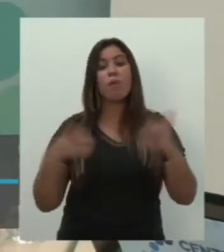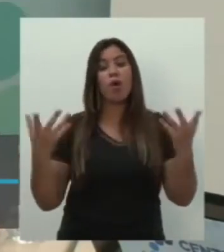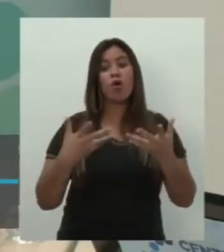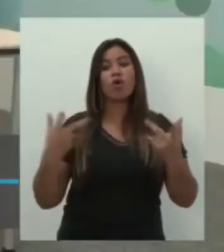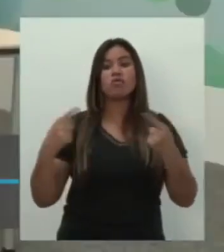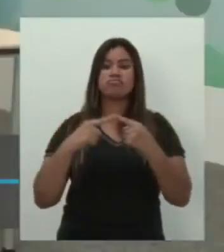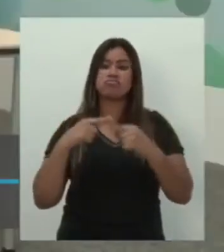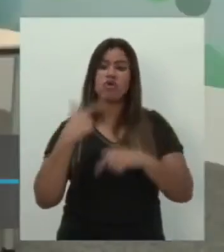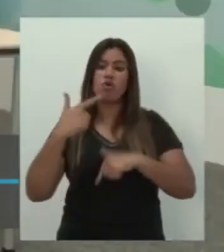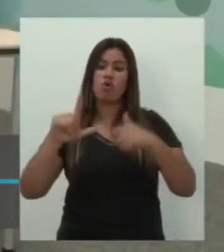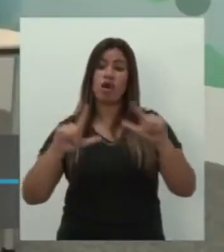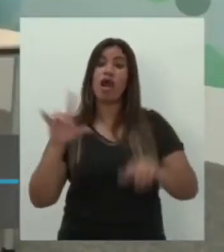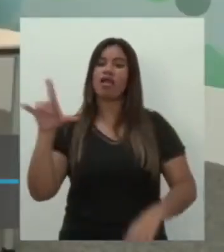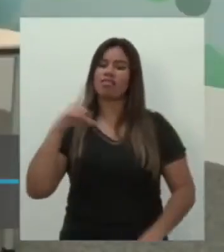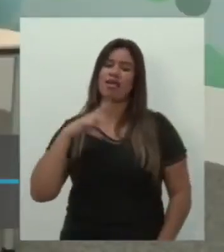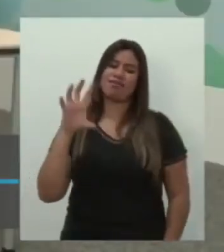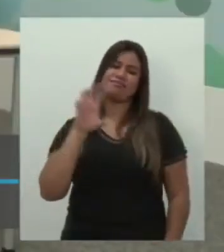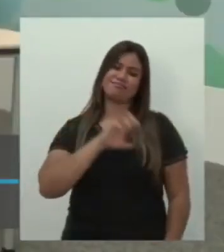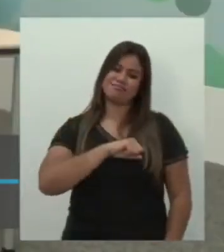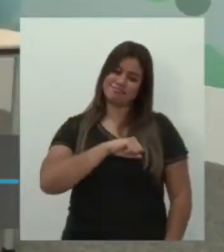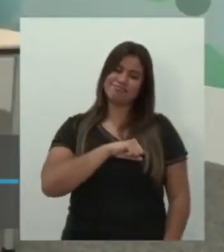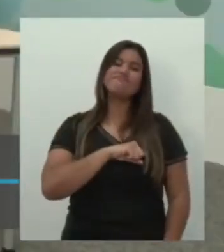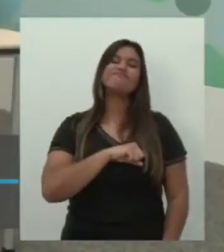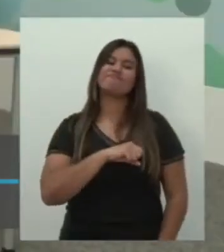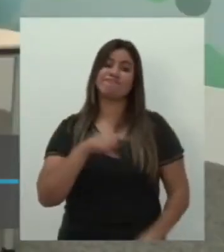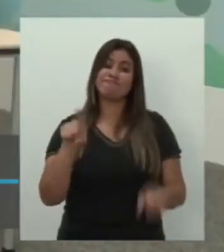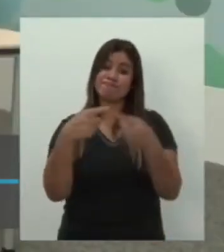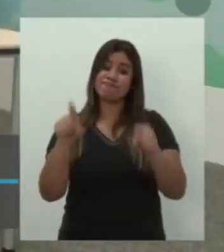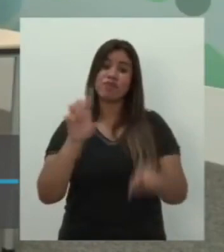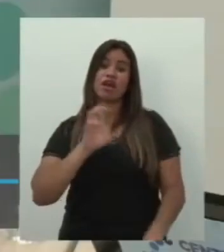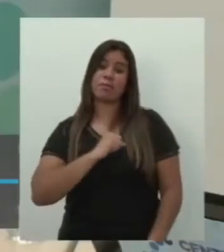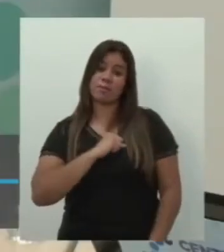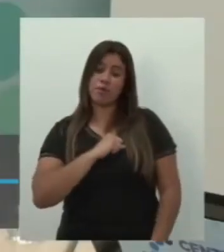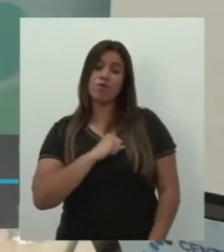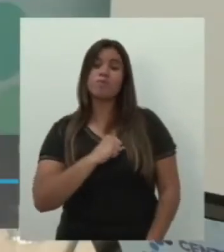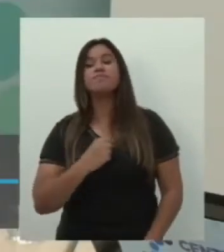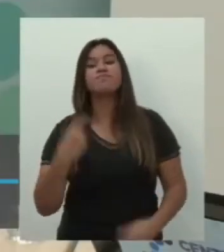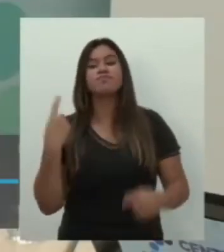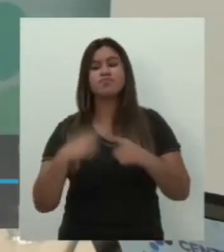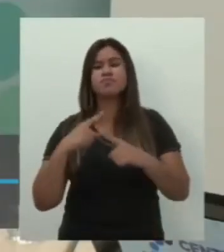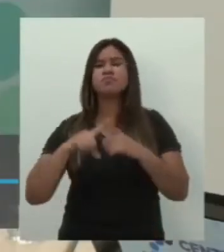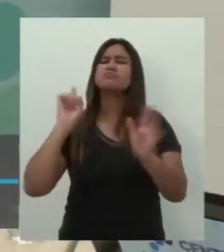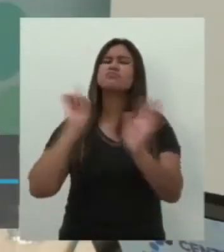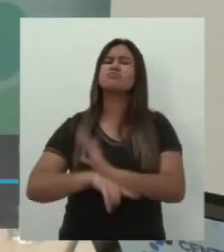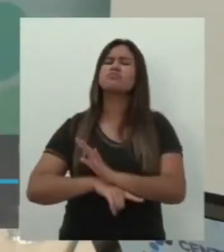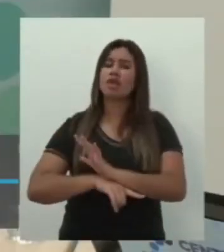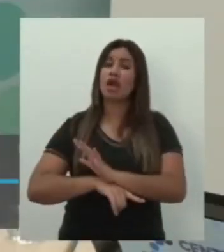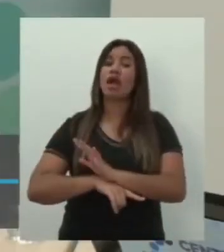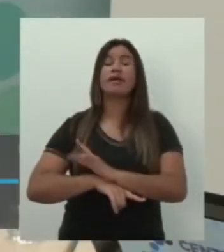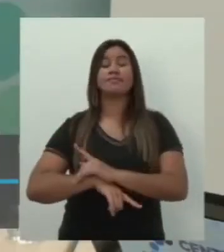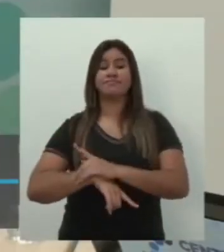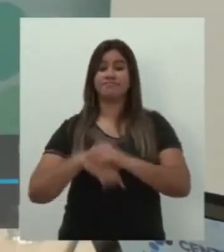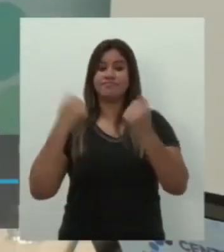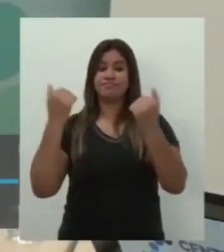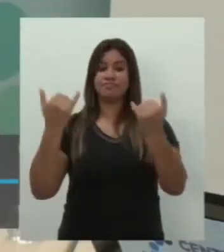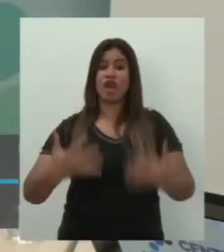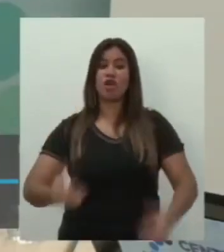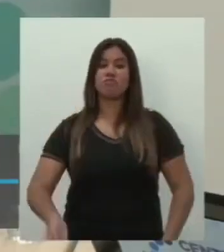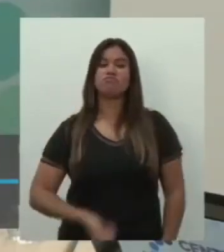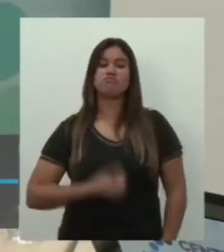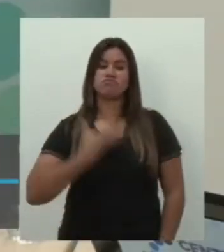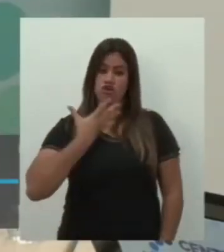outras coisas, né? Amor, isso, né? Mas estamos falando disso. Sabe por que eu perguntei isso, gente? Porque no